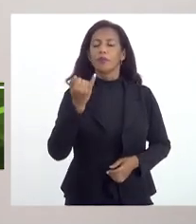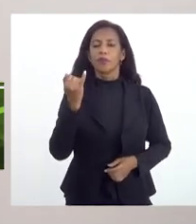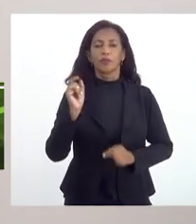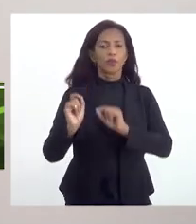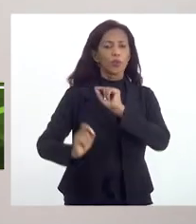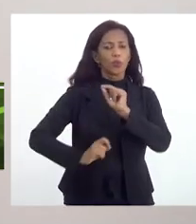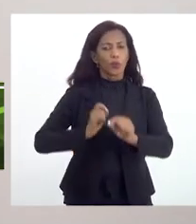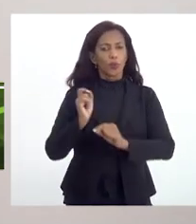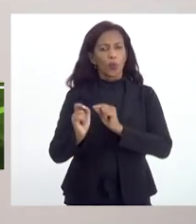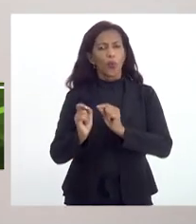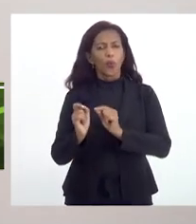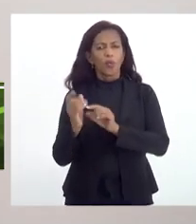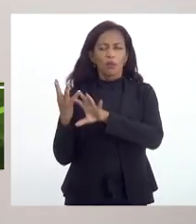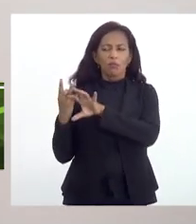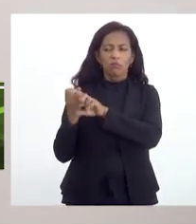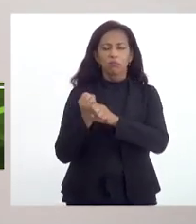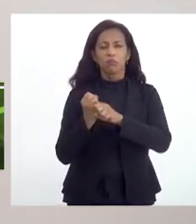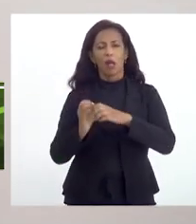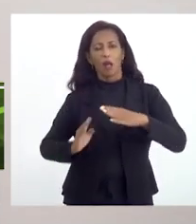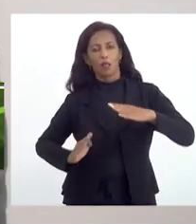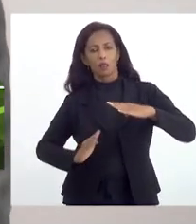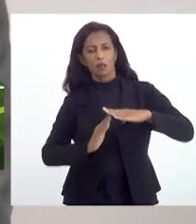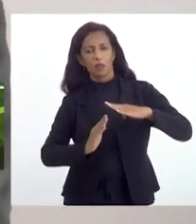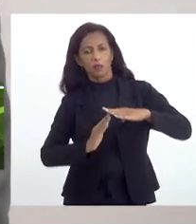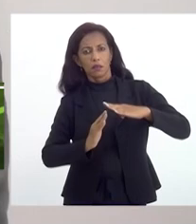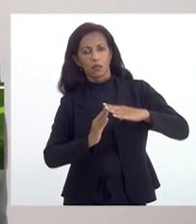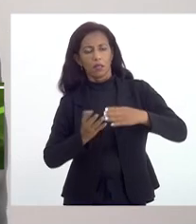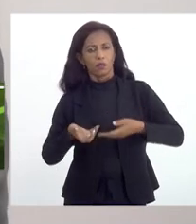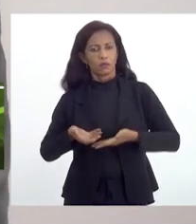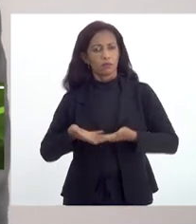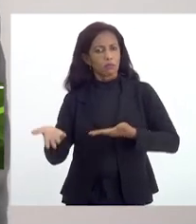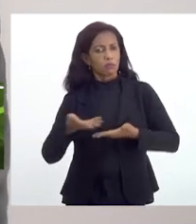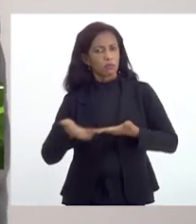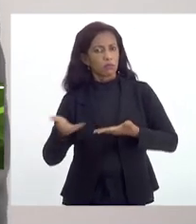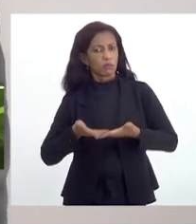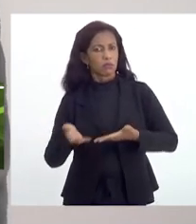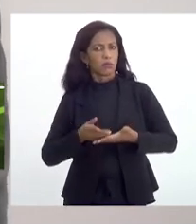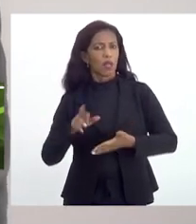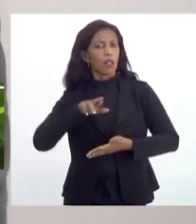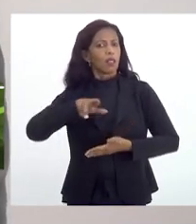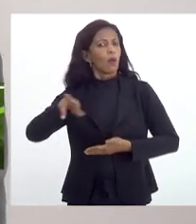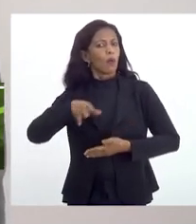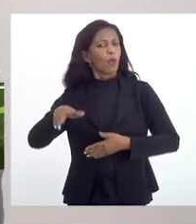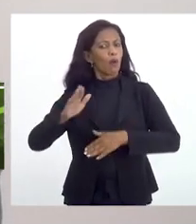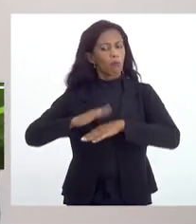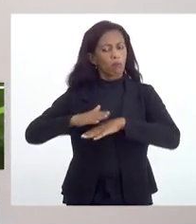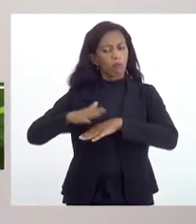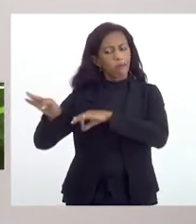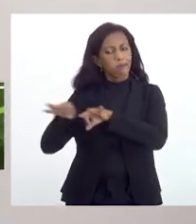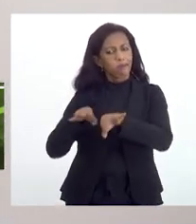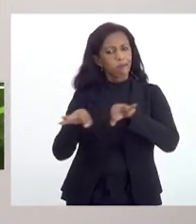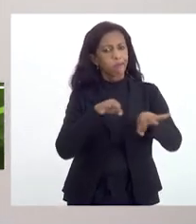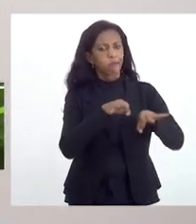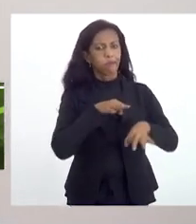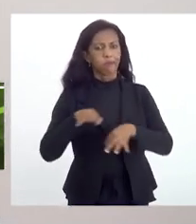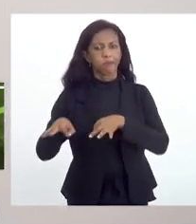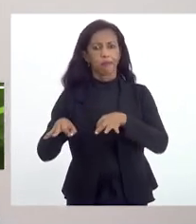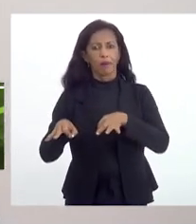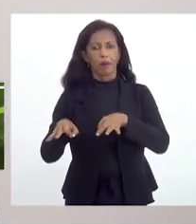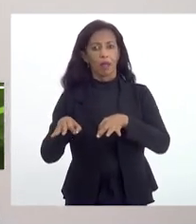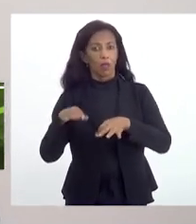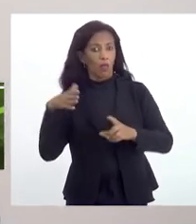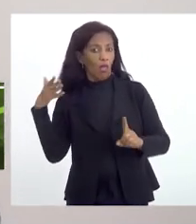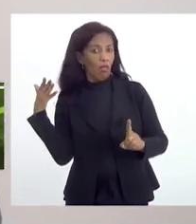conta para o teto de gastos não é o que nós estamos planejando. O que nós estamos planejando é